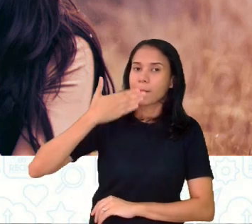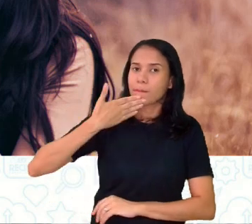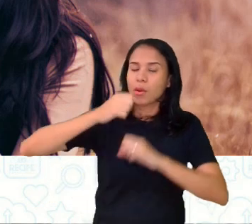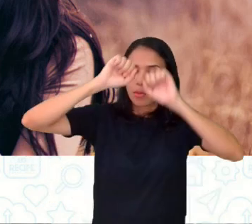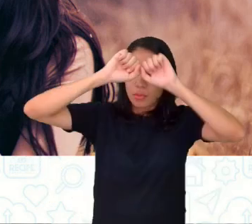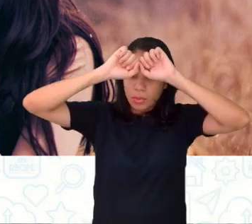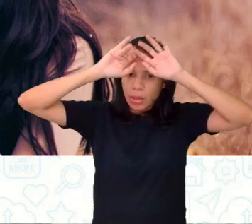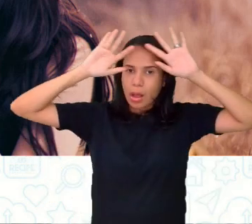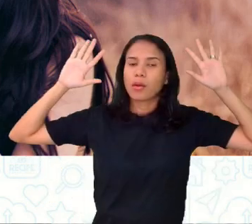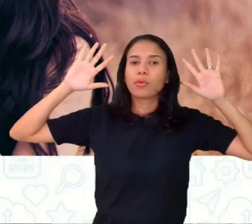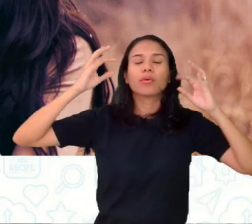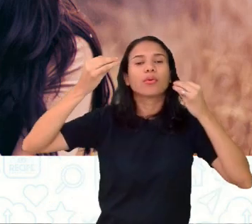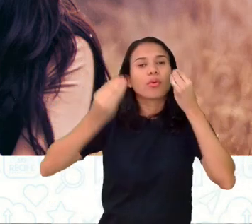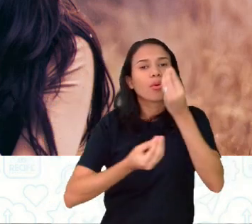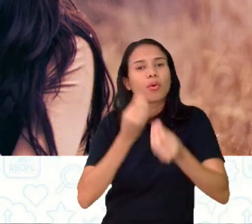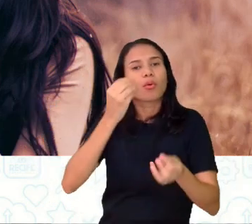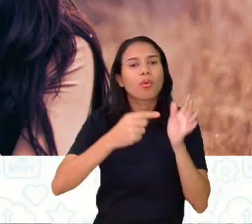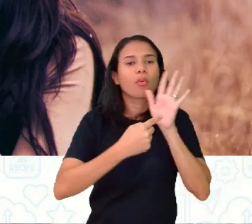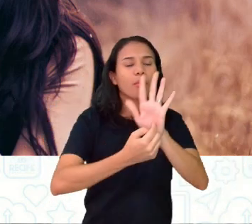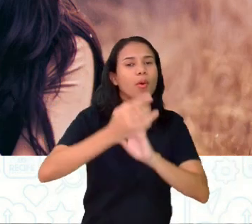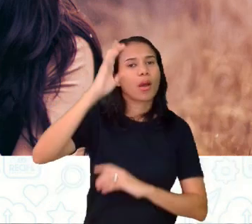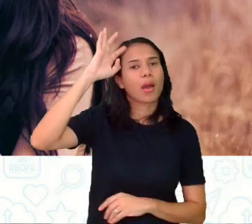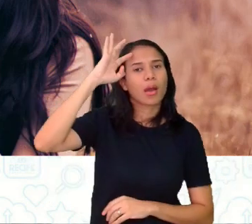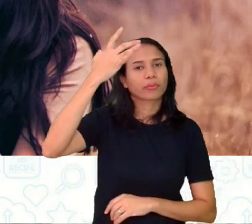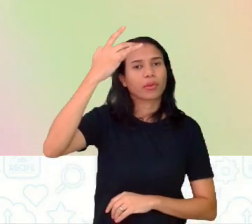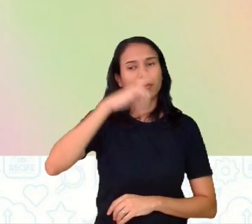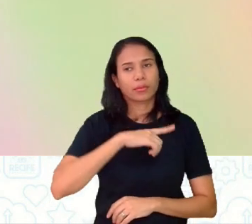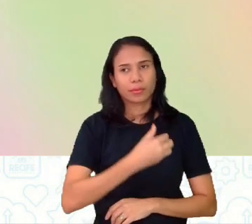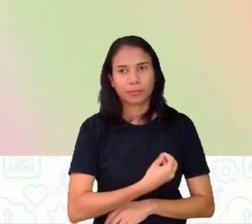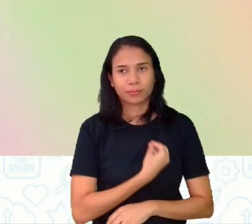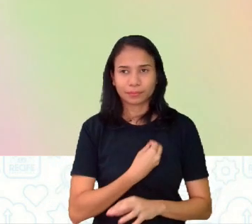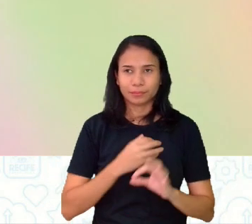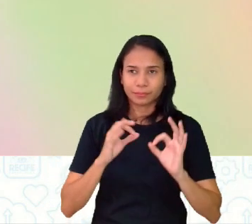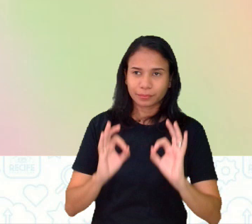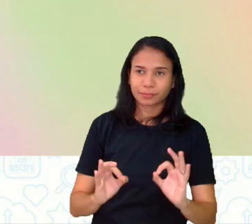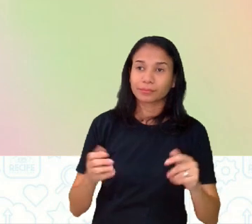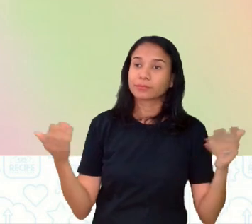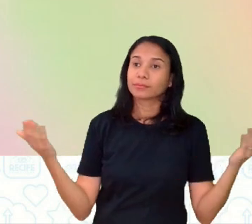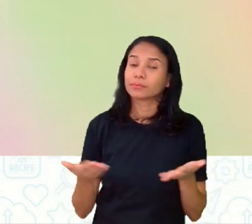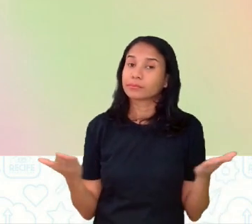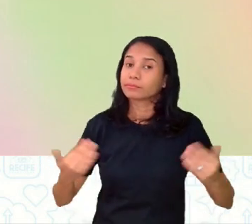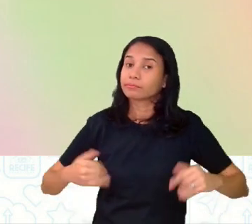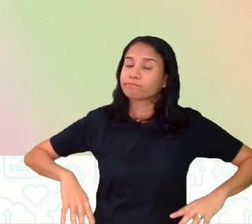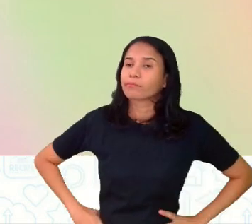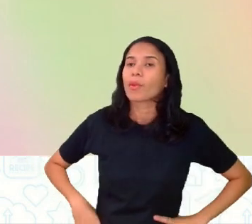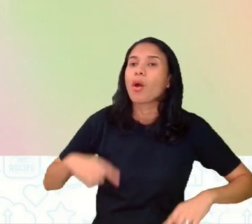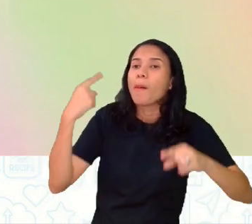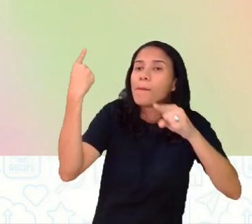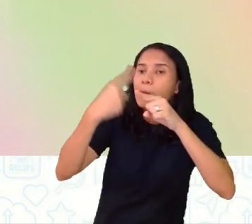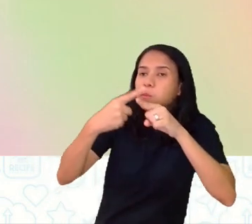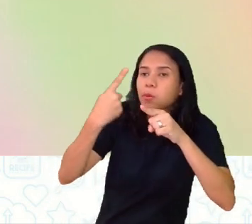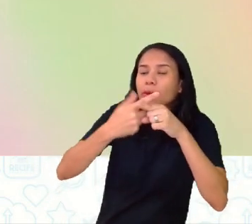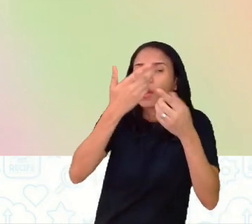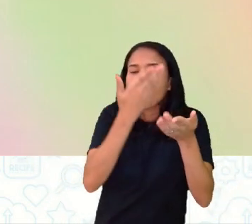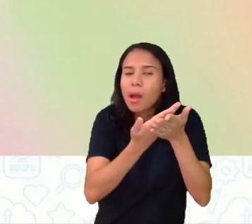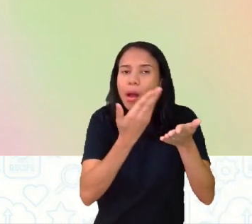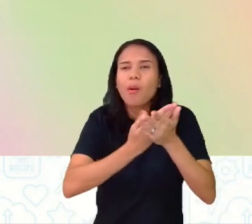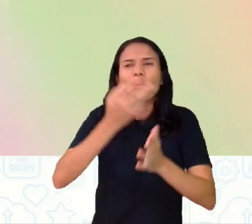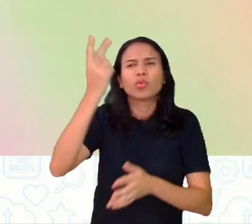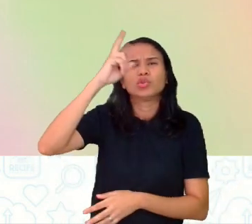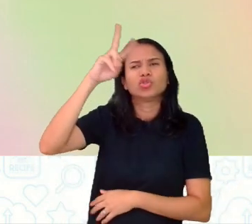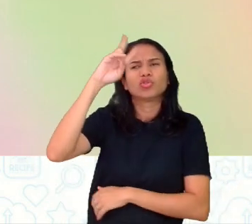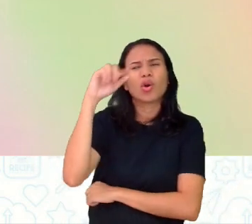né, tirar alguns resultados daquilo ali, certo? E aí, por que em uma aula de